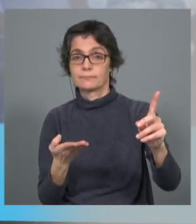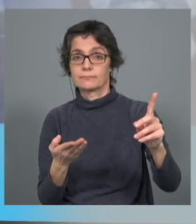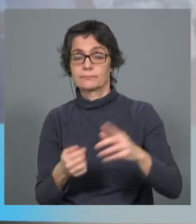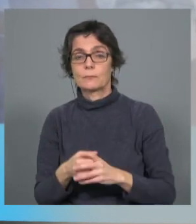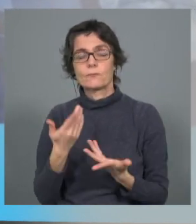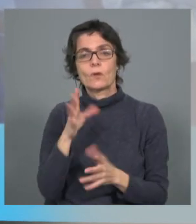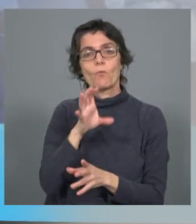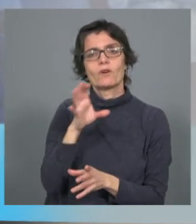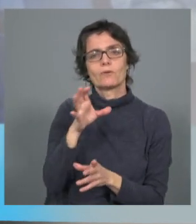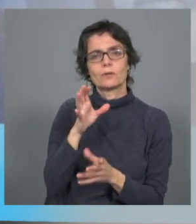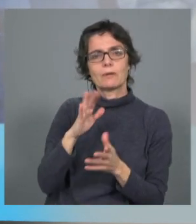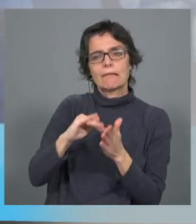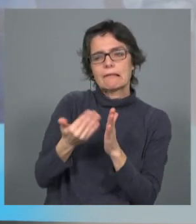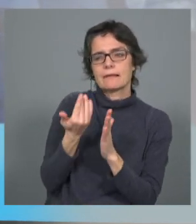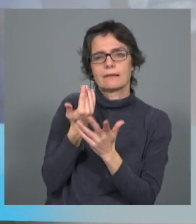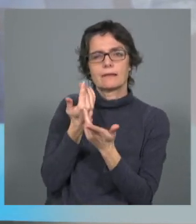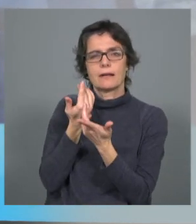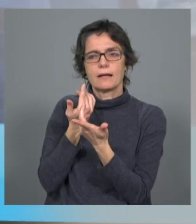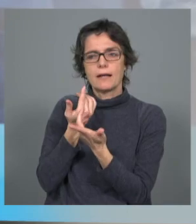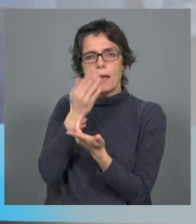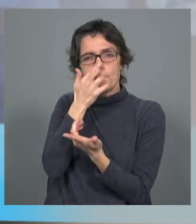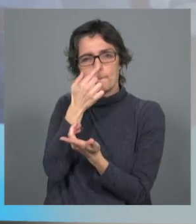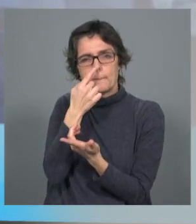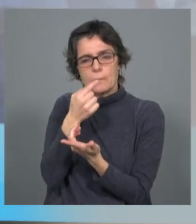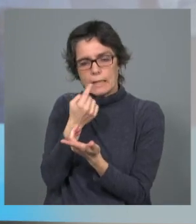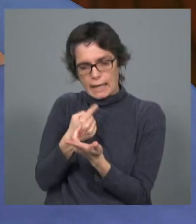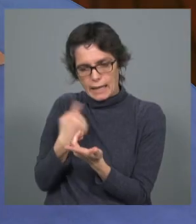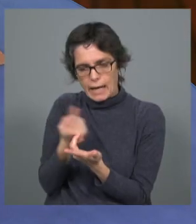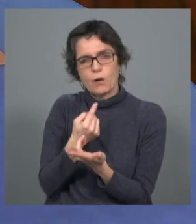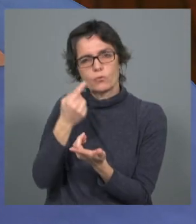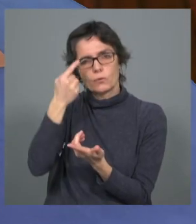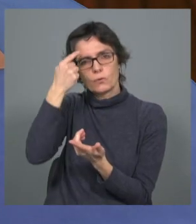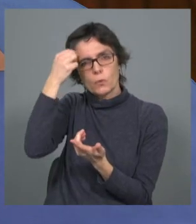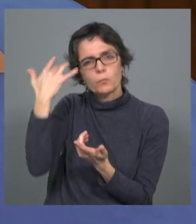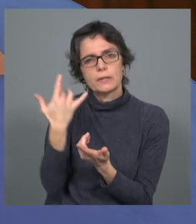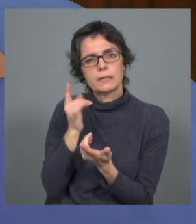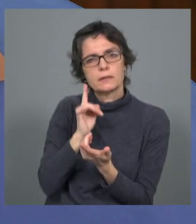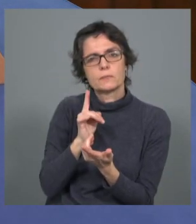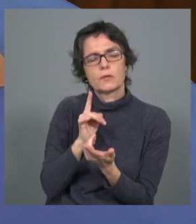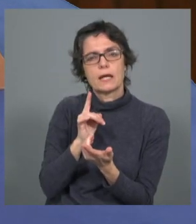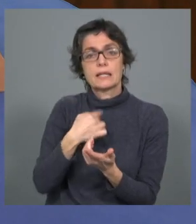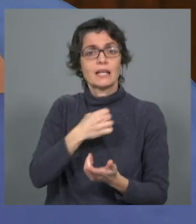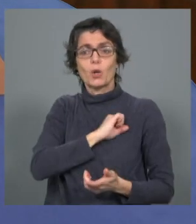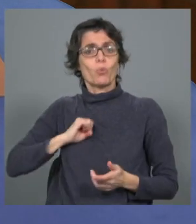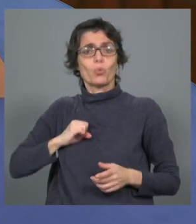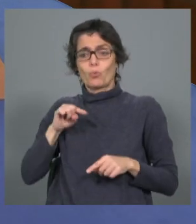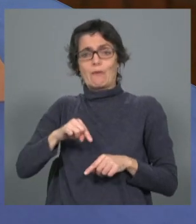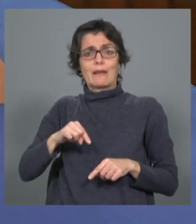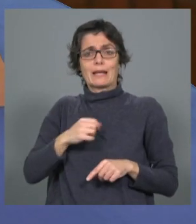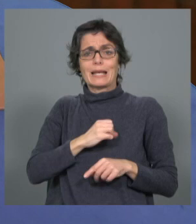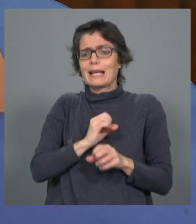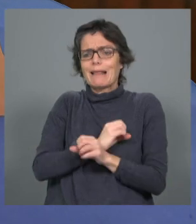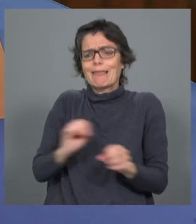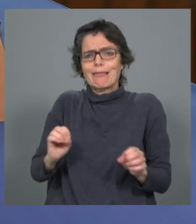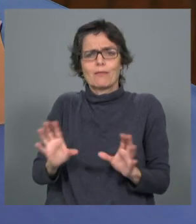estar, descobrir que não sou o dono disto, mas que pertenço a isto. Não sou, também não me diluo nisto, sou nisto, uma realidade